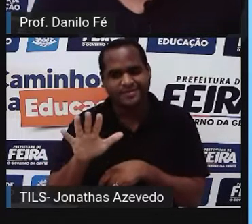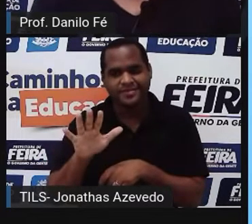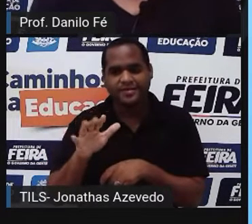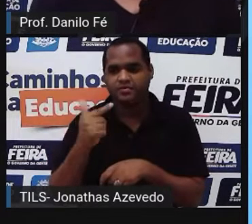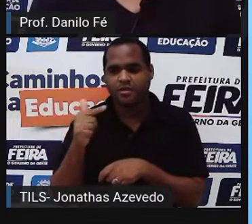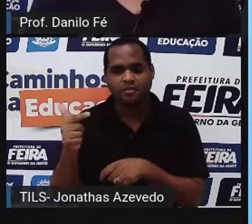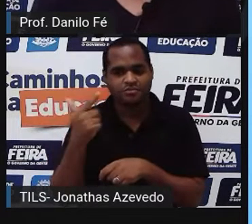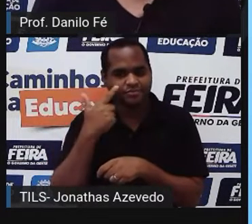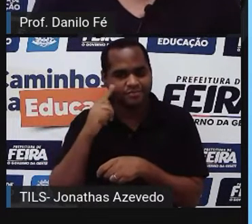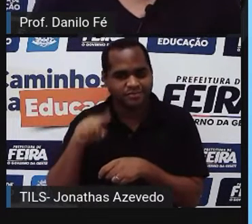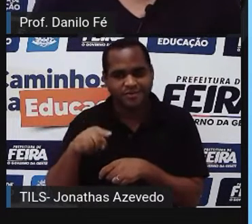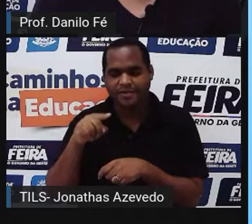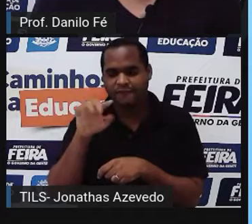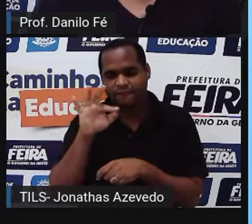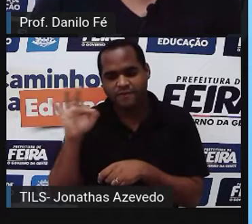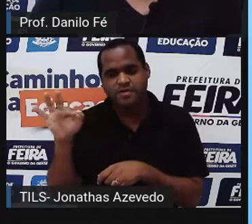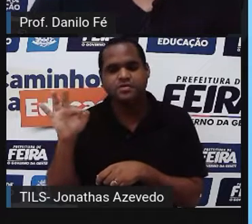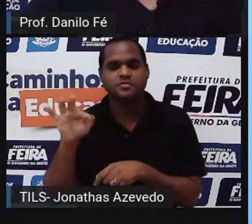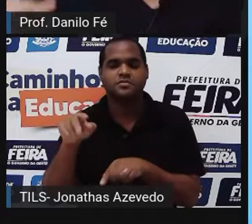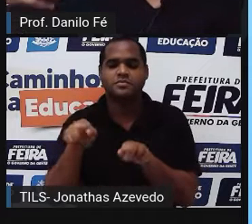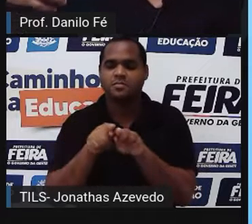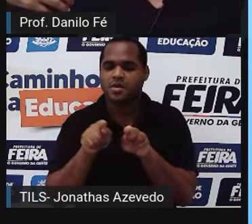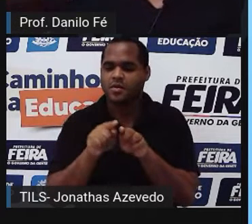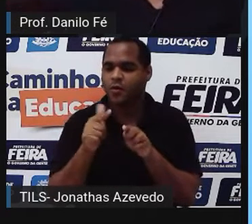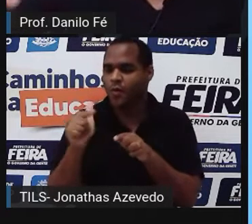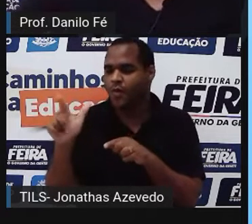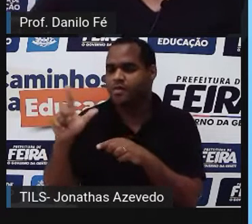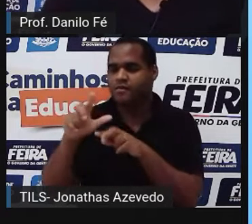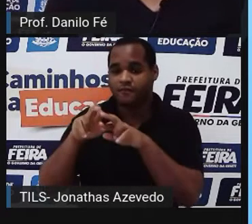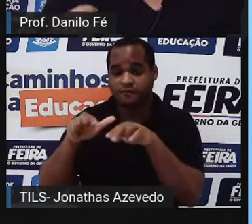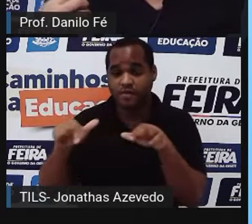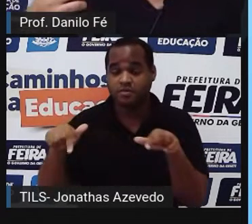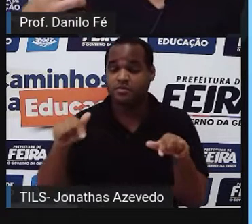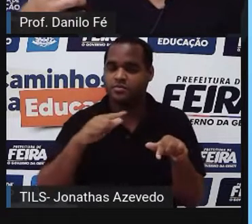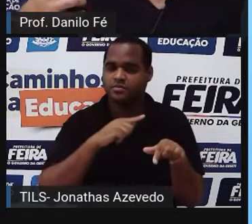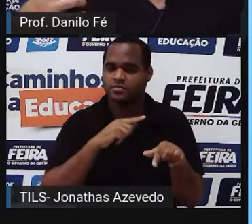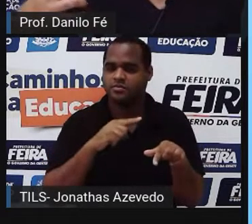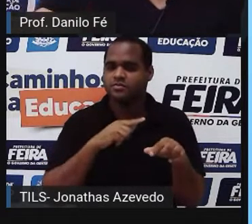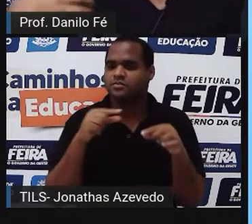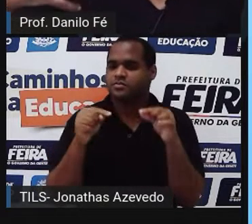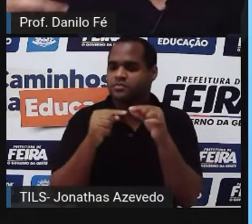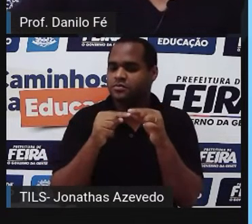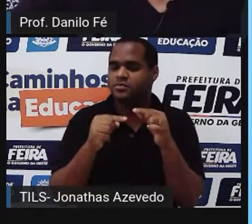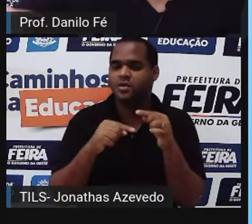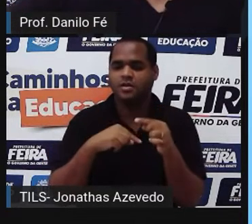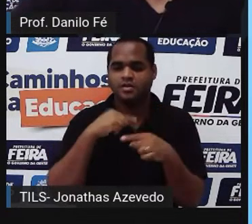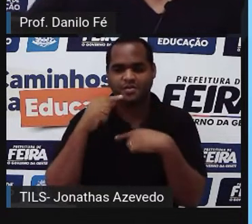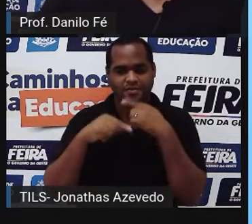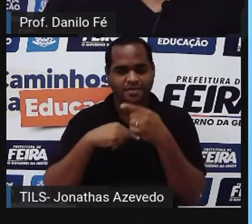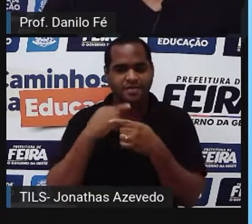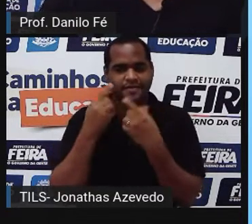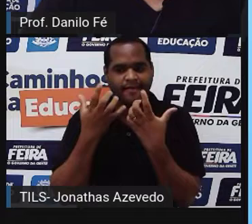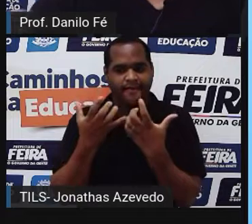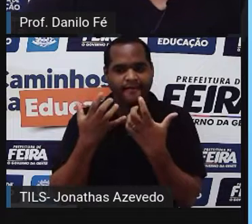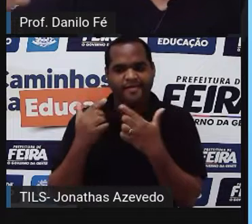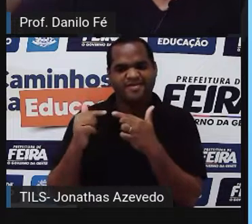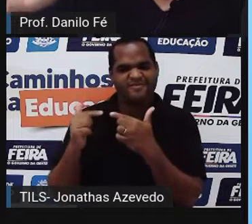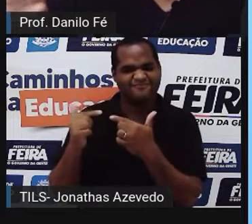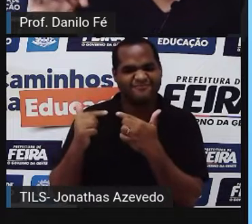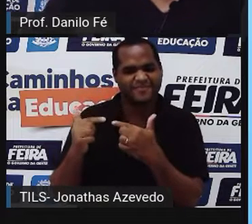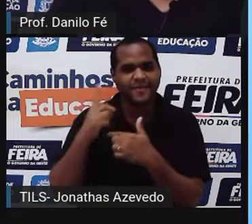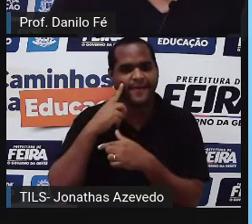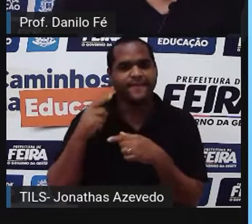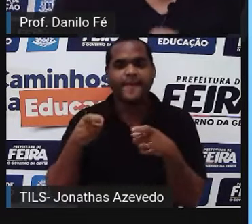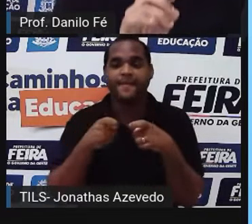e a França, as maiores potências, eles nada fazem porque eles temiam uma nova guerra e também